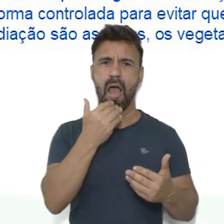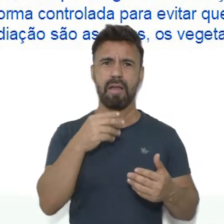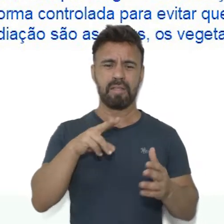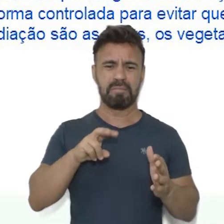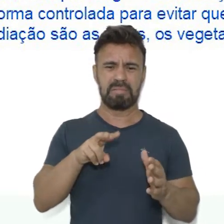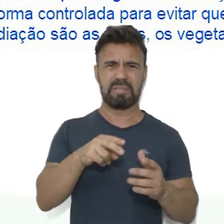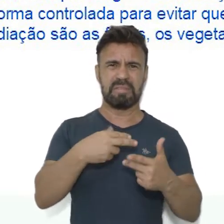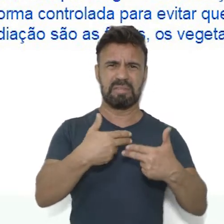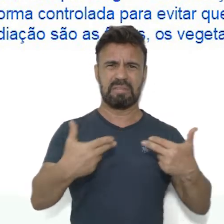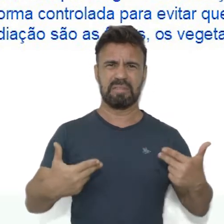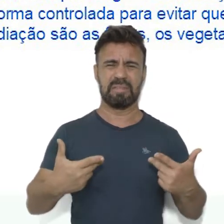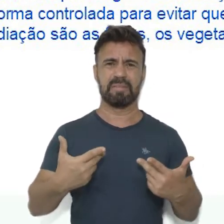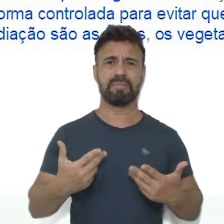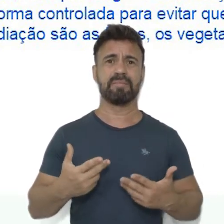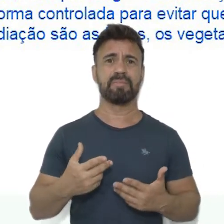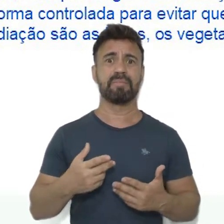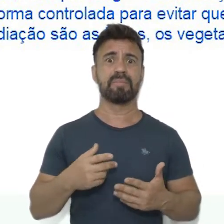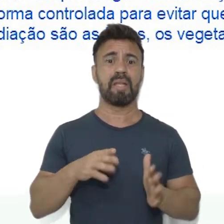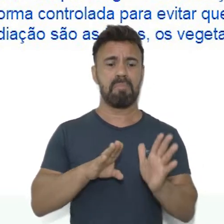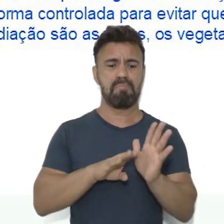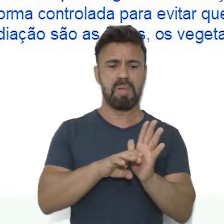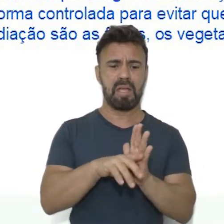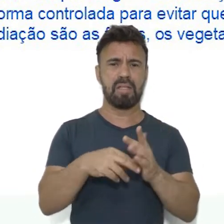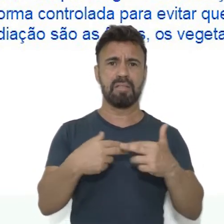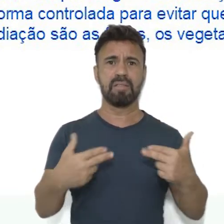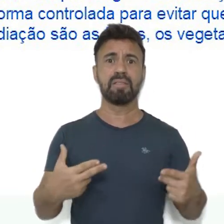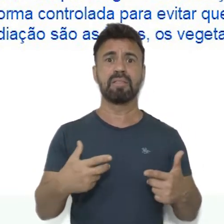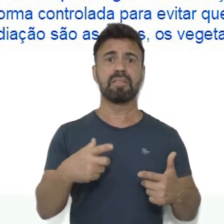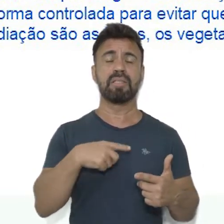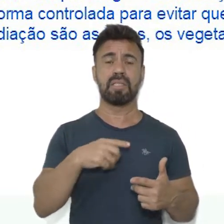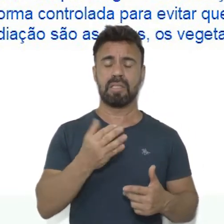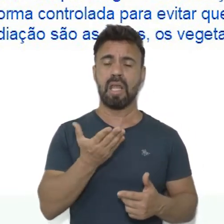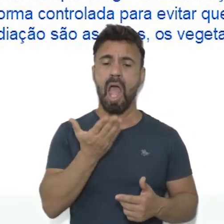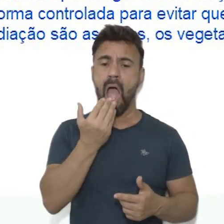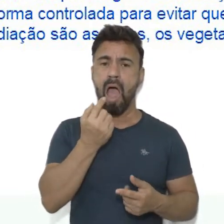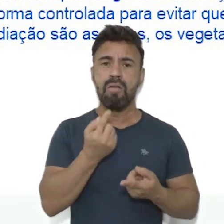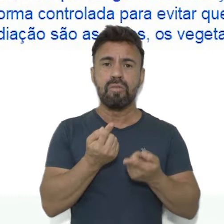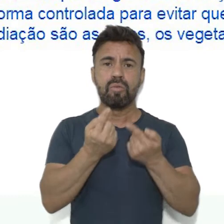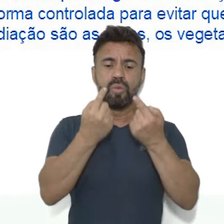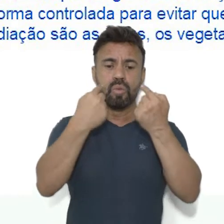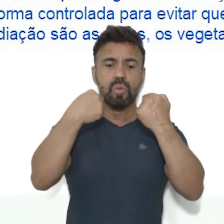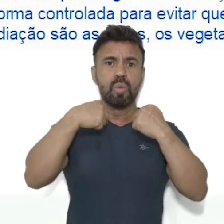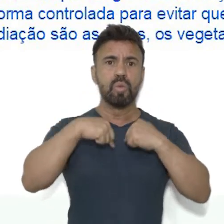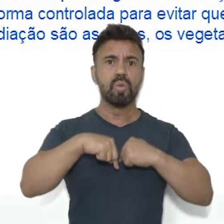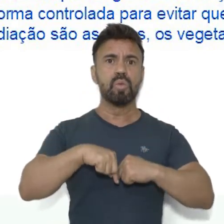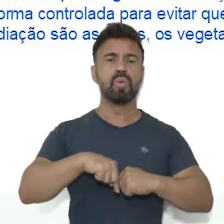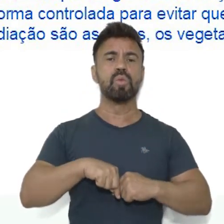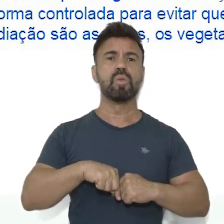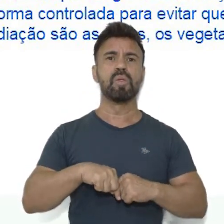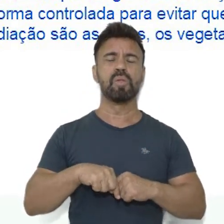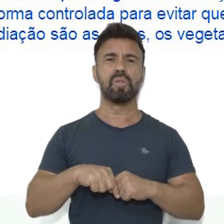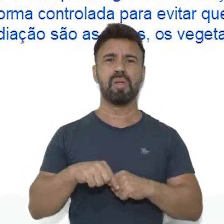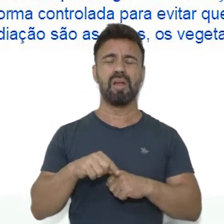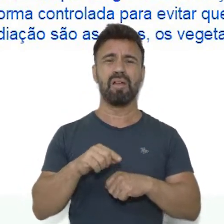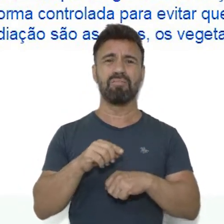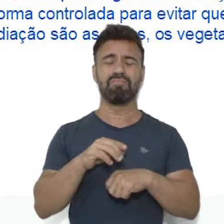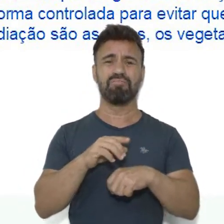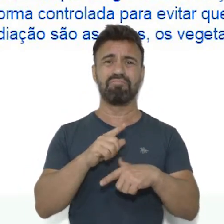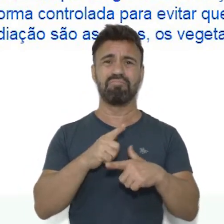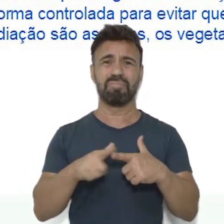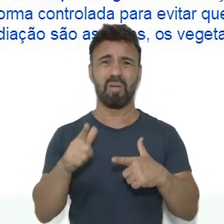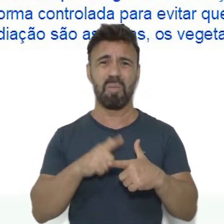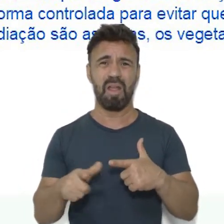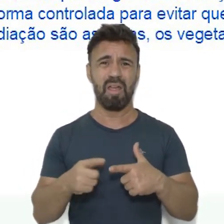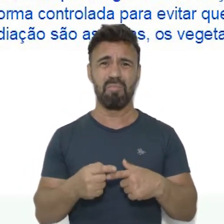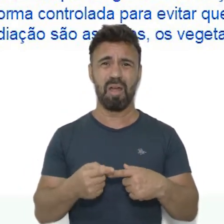alimento, fazendo com que você, ao ingerir esse alimento, não venha ingerir esse alimento infectado